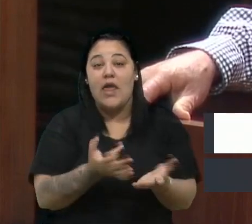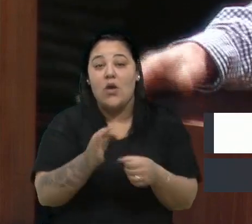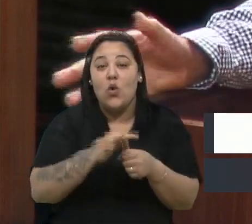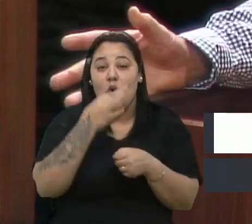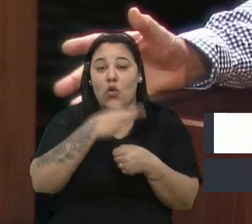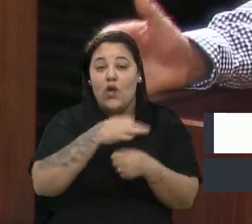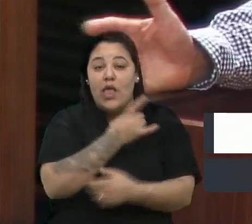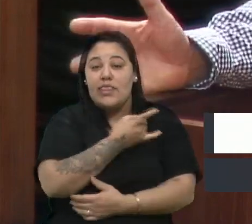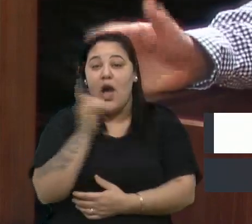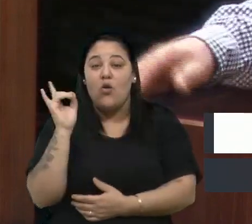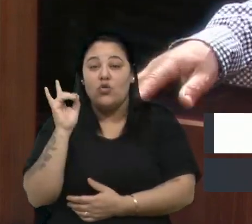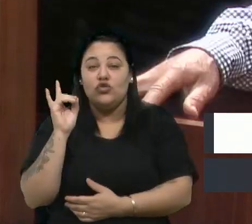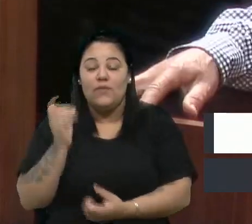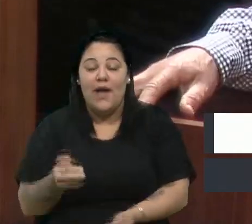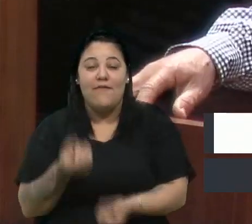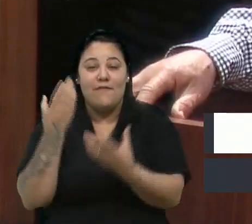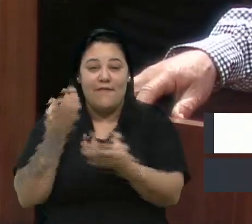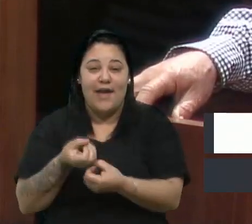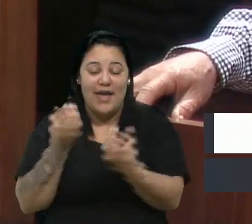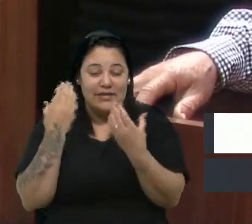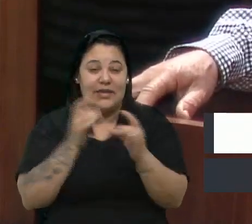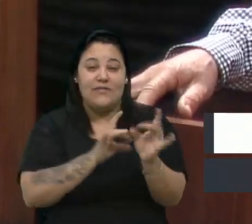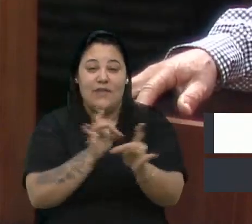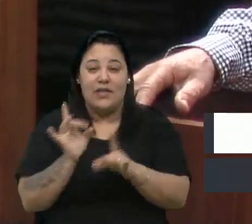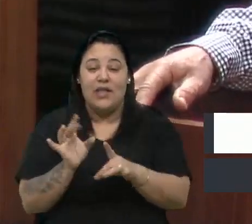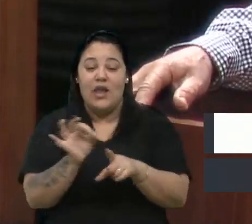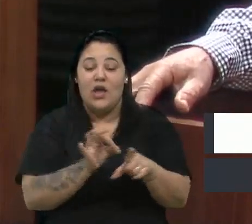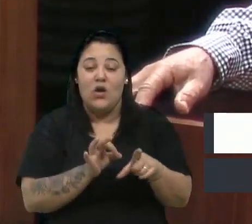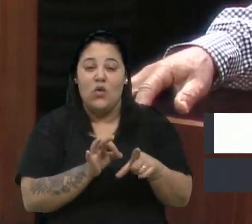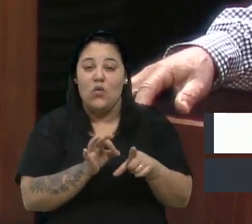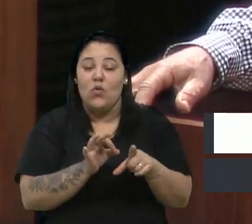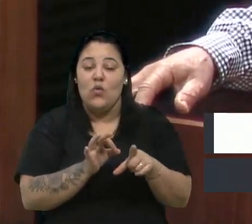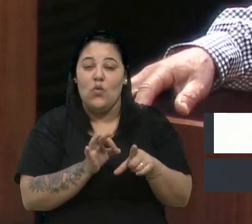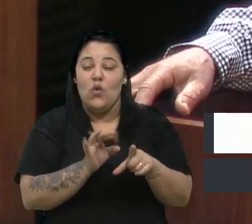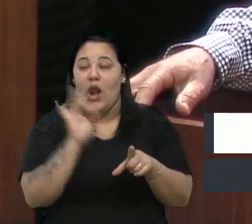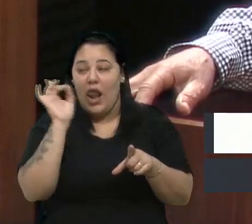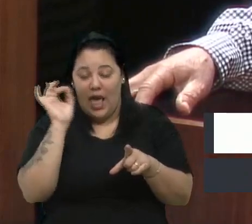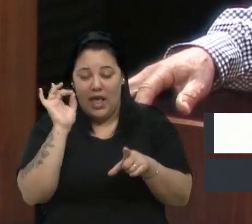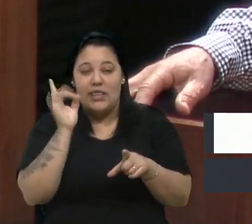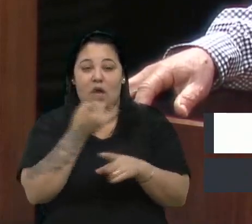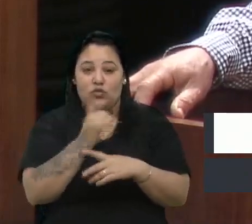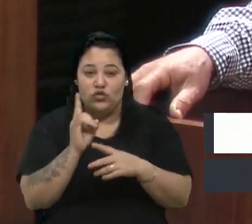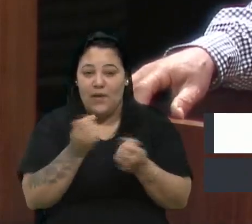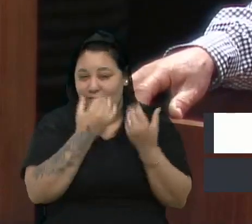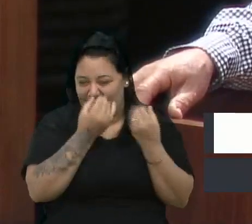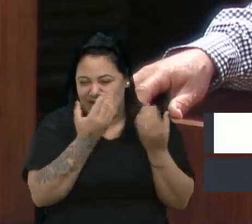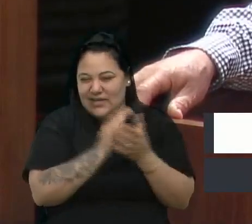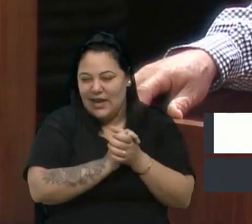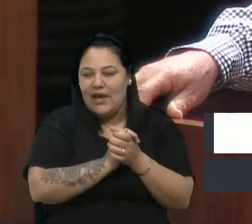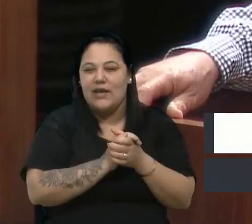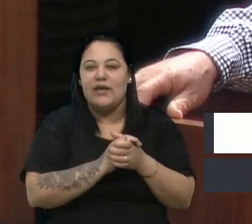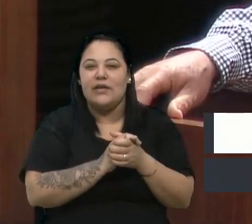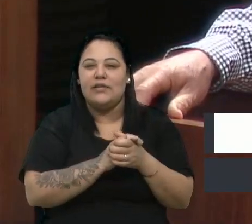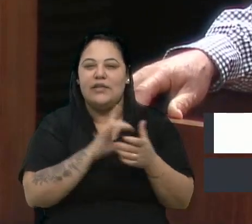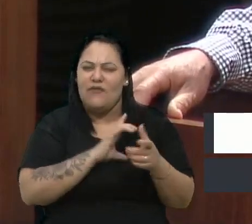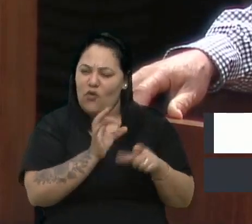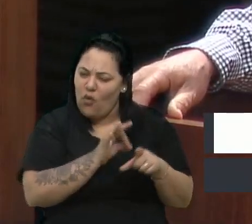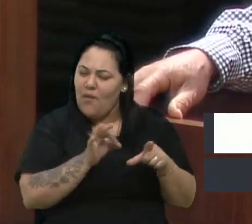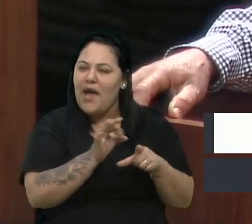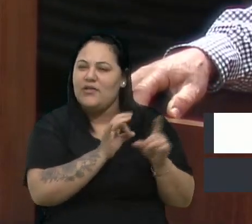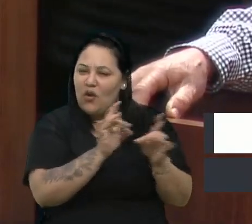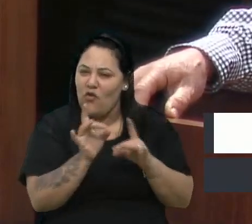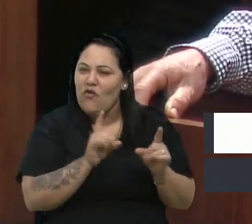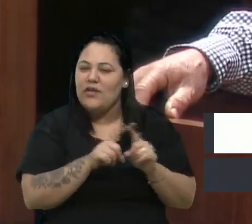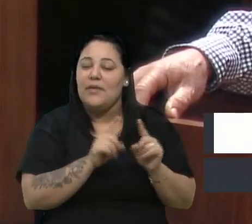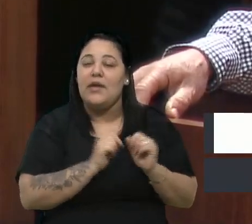uva, que venderam uva, comercializaram uva para os desfiles, para os visitantes, para os turistas, entre outros. Foi